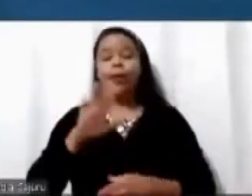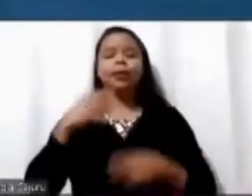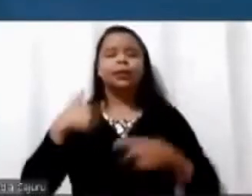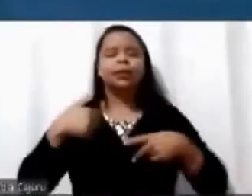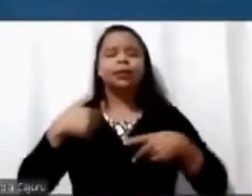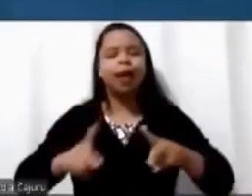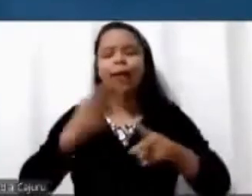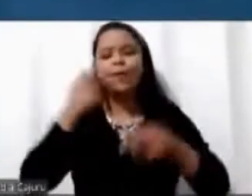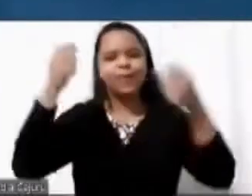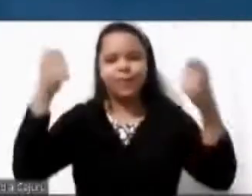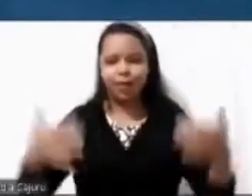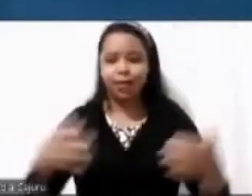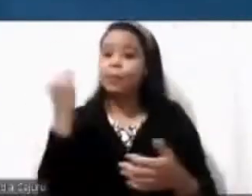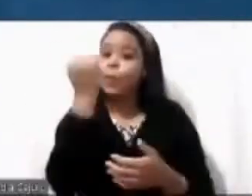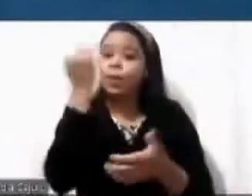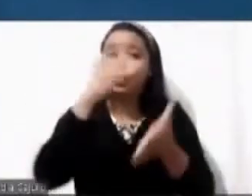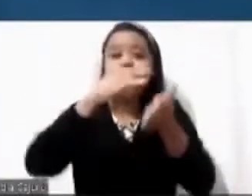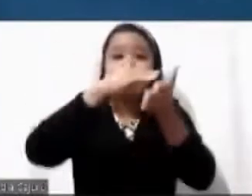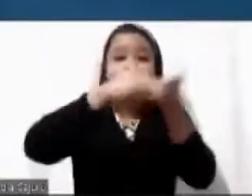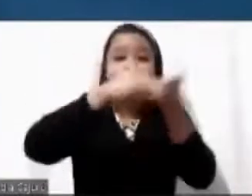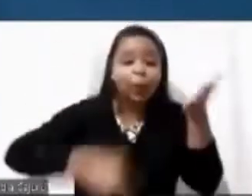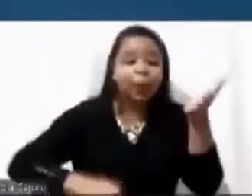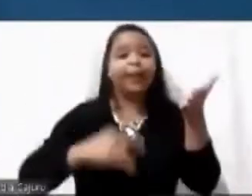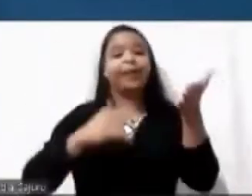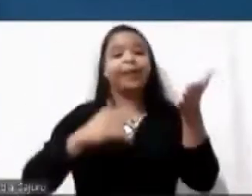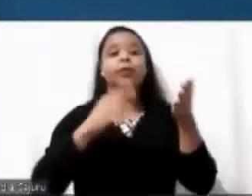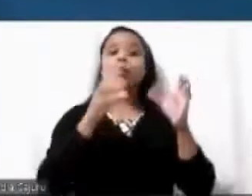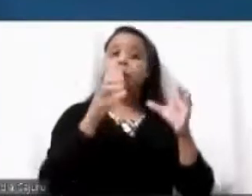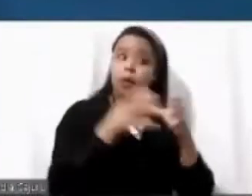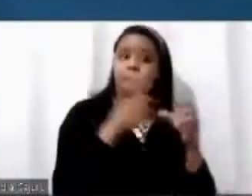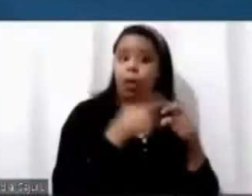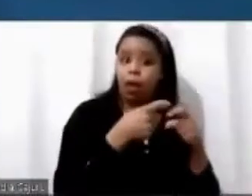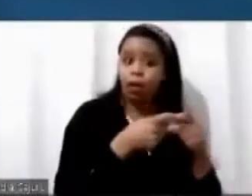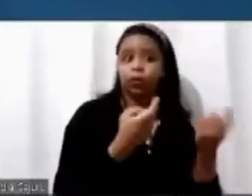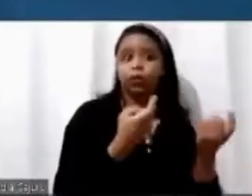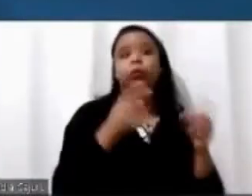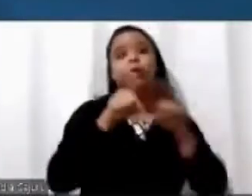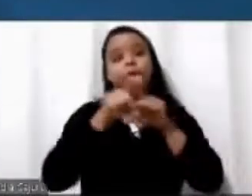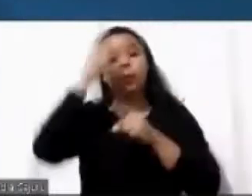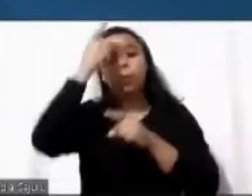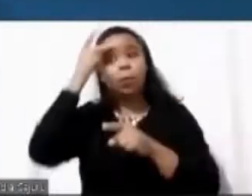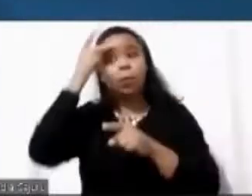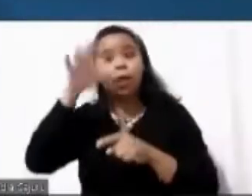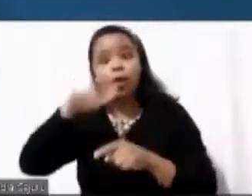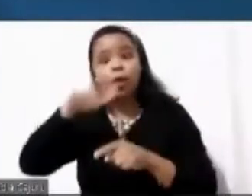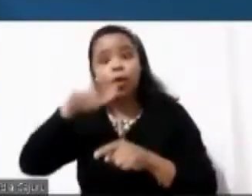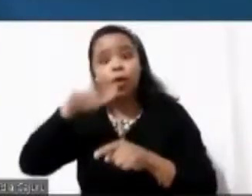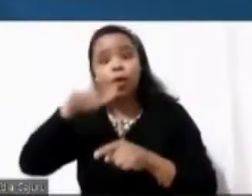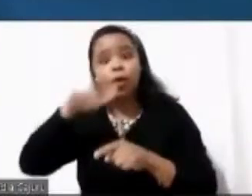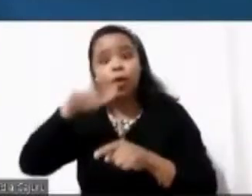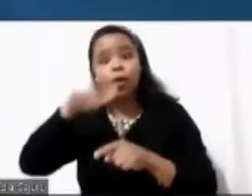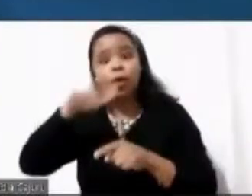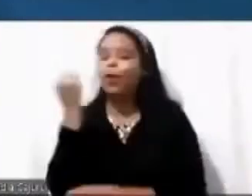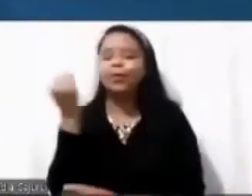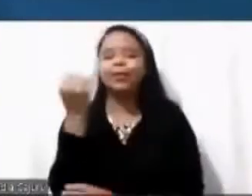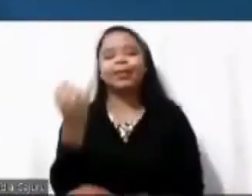todas as documentações, tanto os médicos, os prontuários, toda a classe multidisciplinar